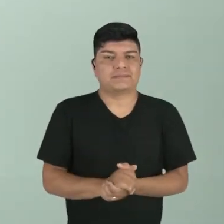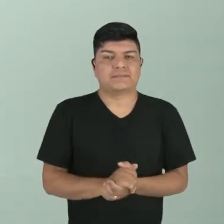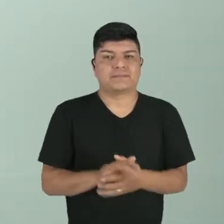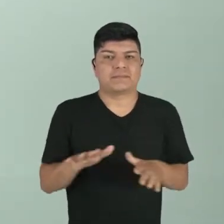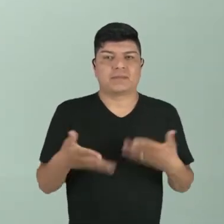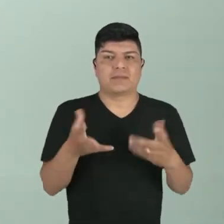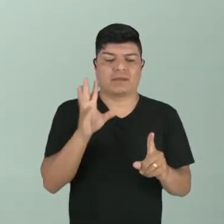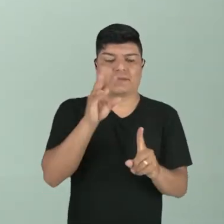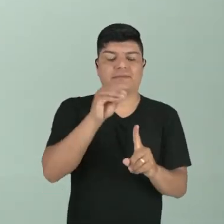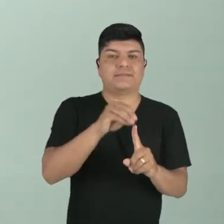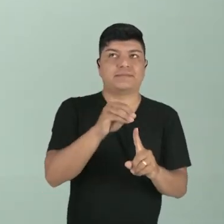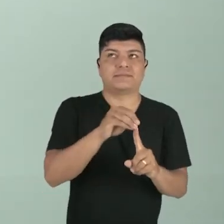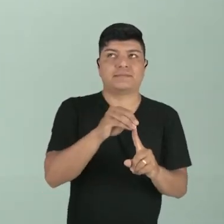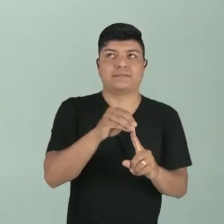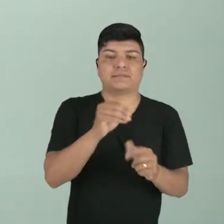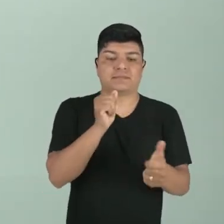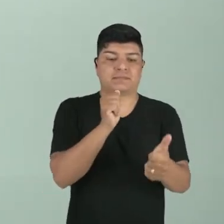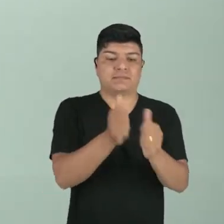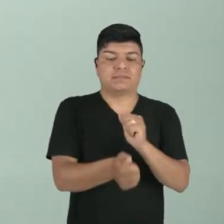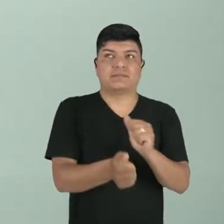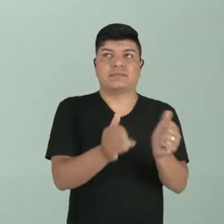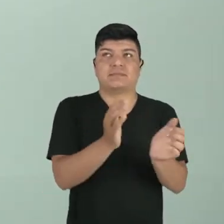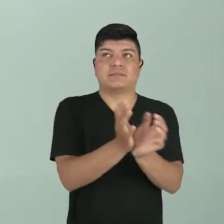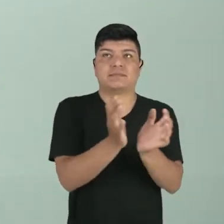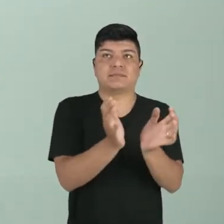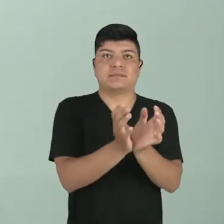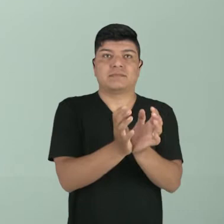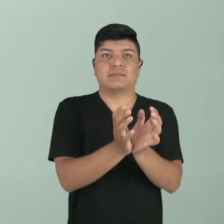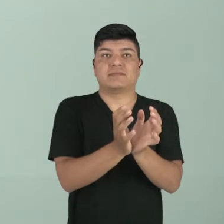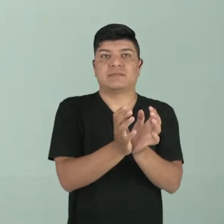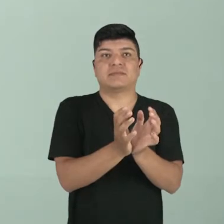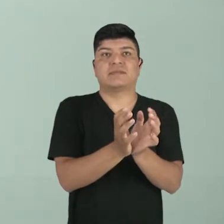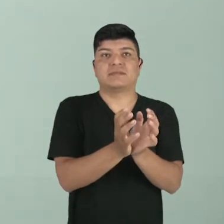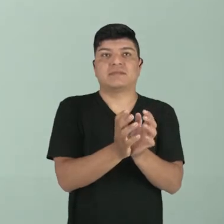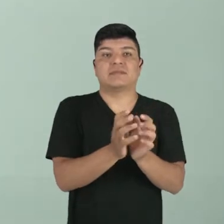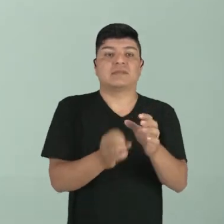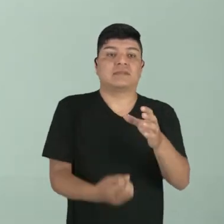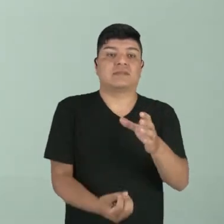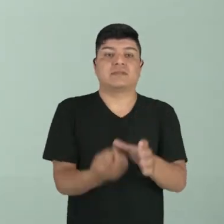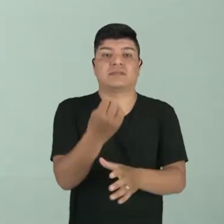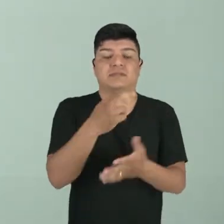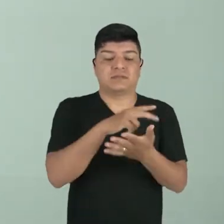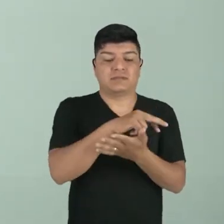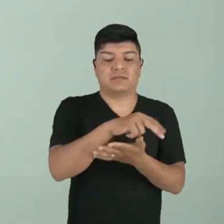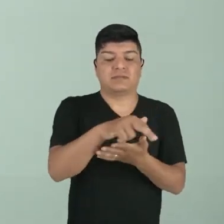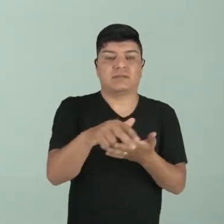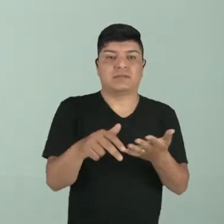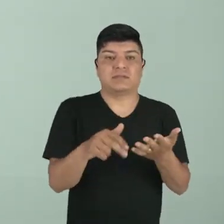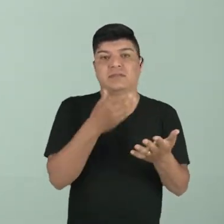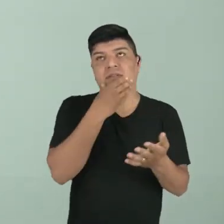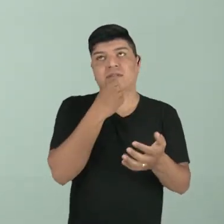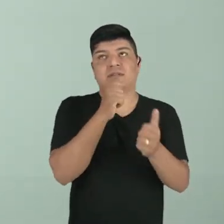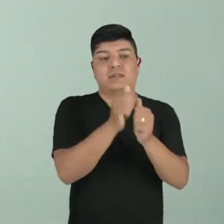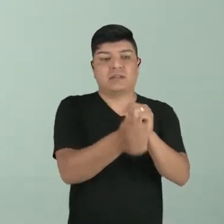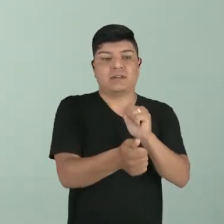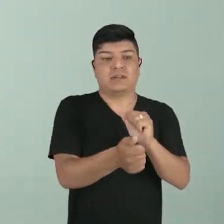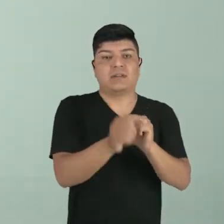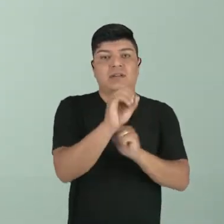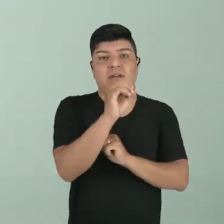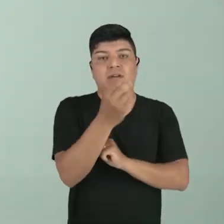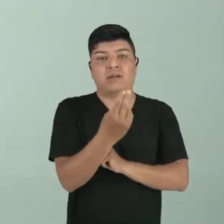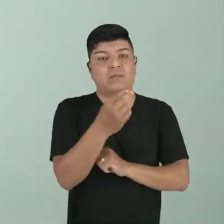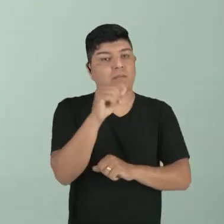o objetivo dos esportes coletivos primeiro ele é coletivo ele é formado por vários atletas dois ou mais e